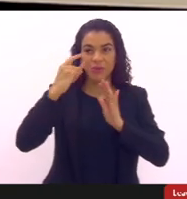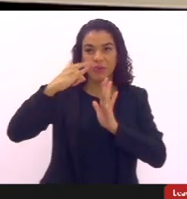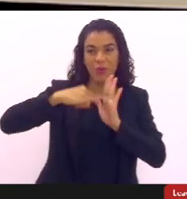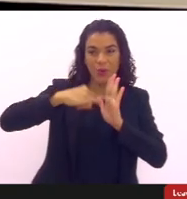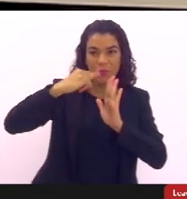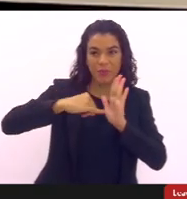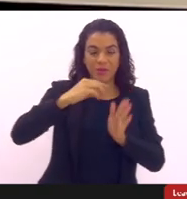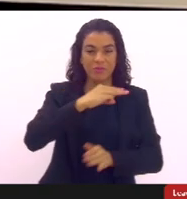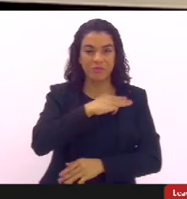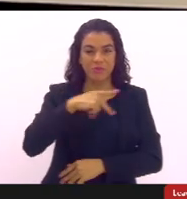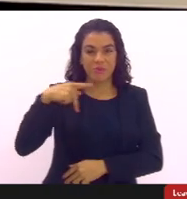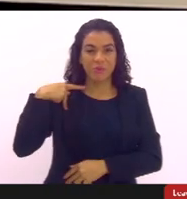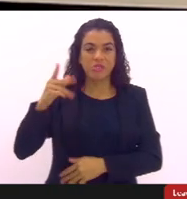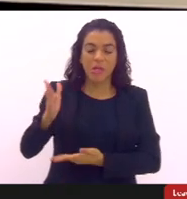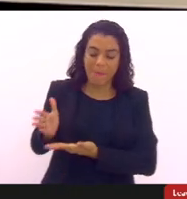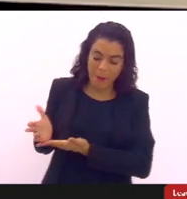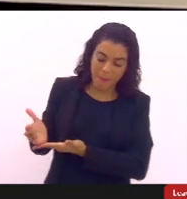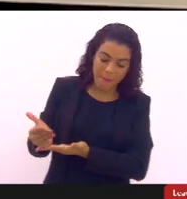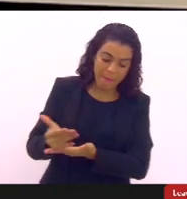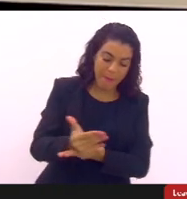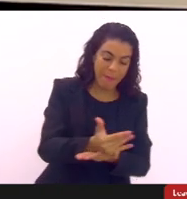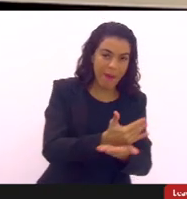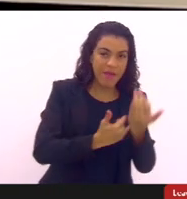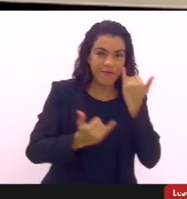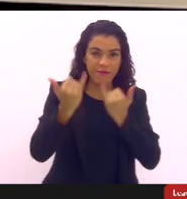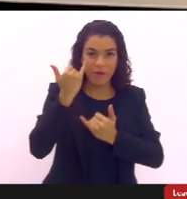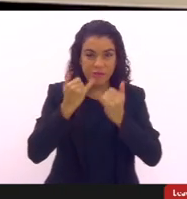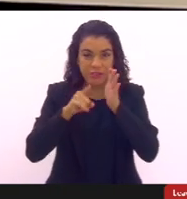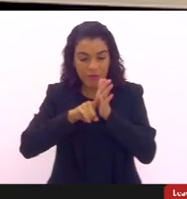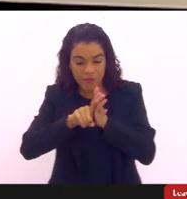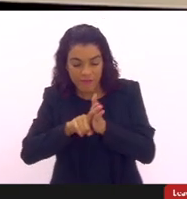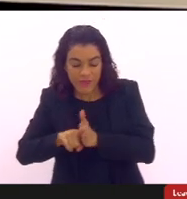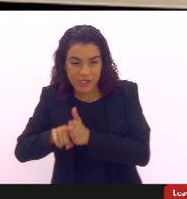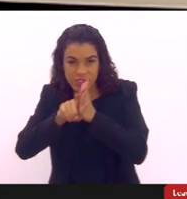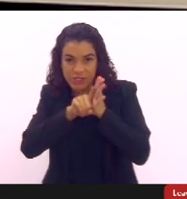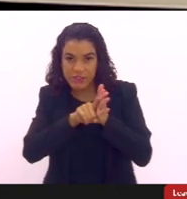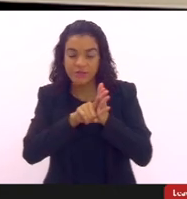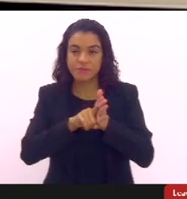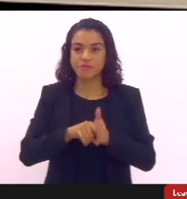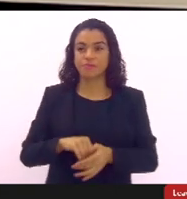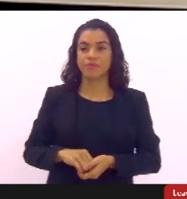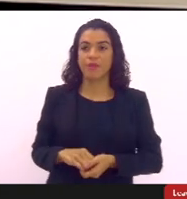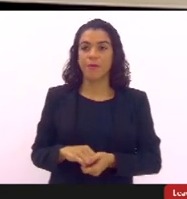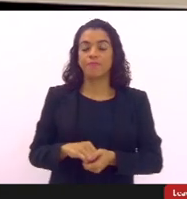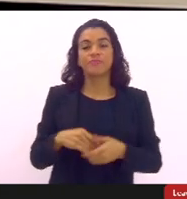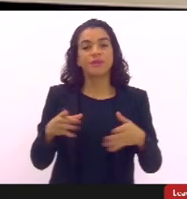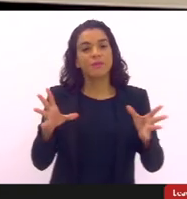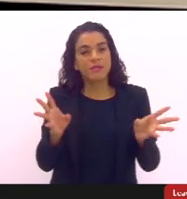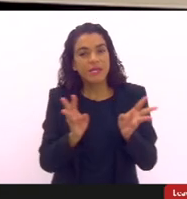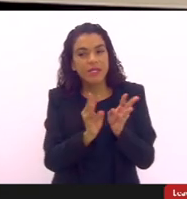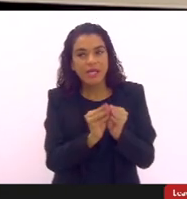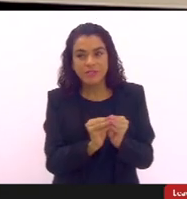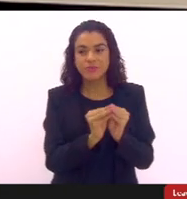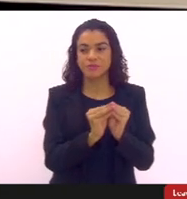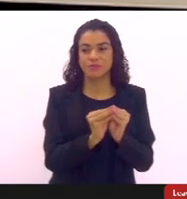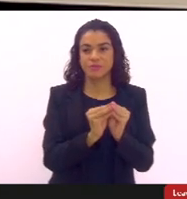Ministério Público vem coletando no âmbito das suas investigações. De forma muito